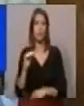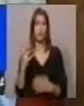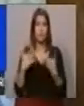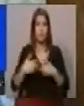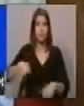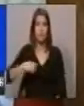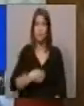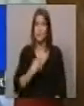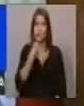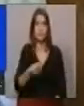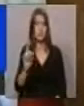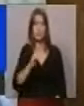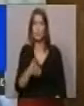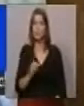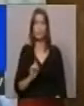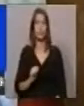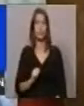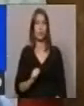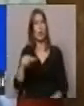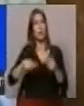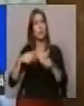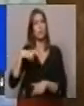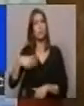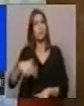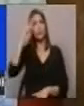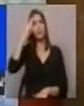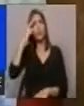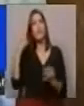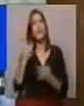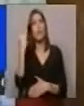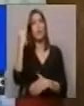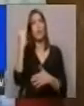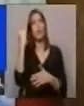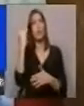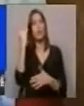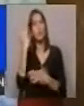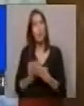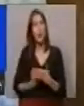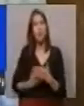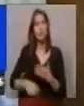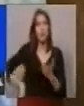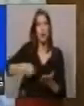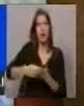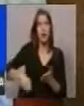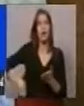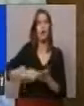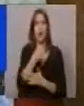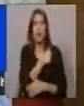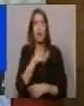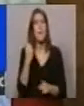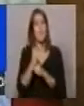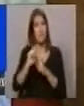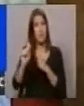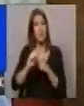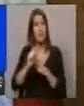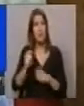é legítimo, que depois dos portugueses terem sujeitos a um conjunto de impostos e de sacrifícios, continuem a pagar uma dívida que